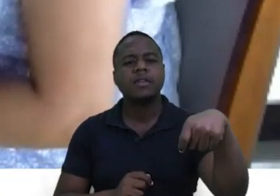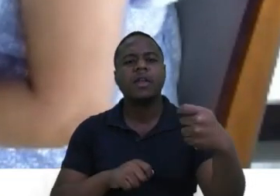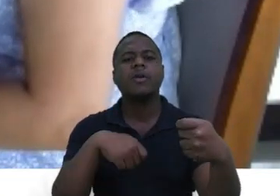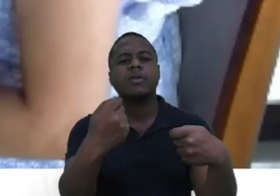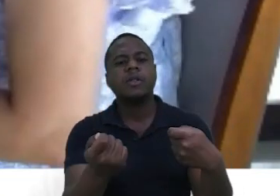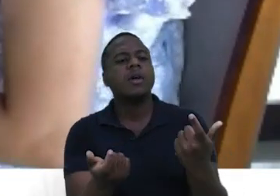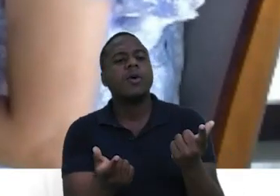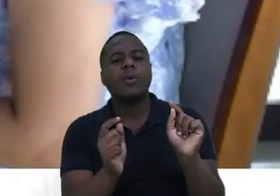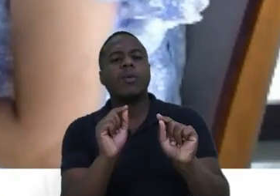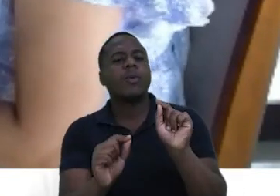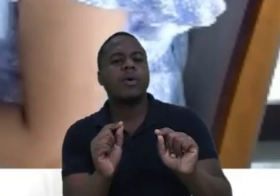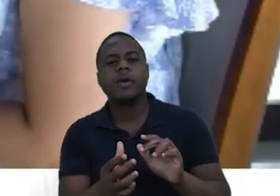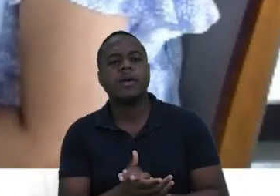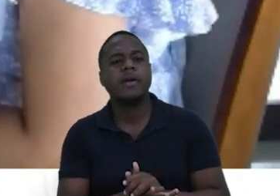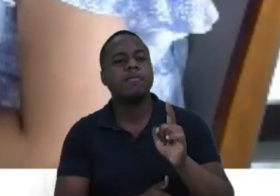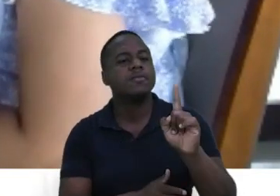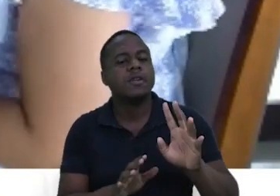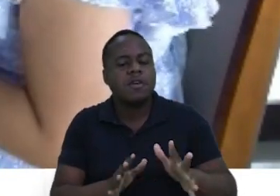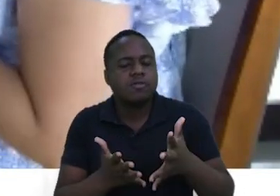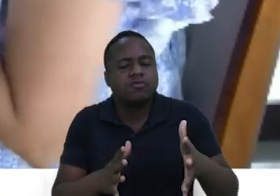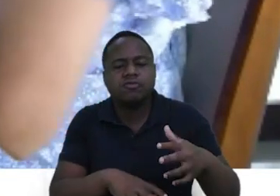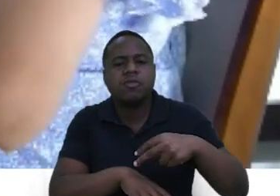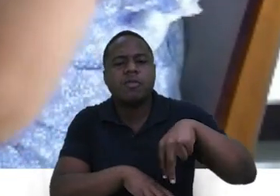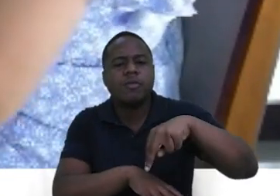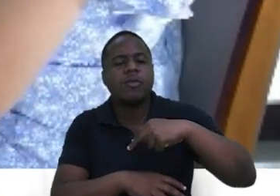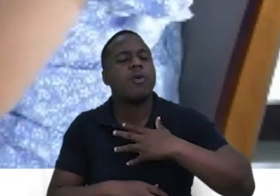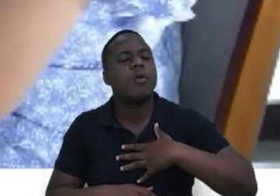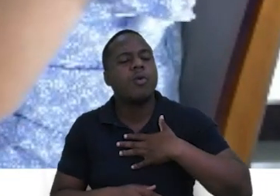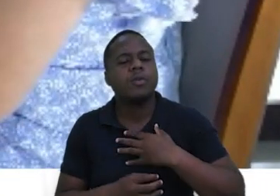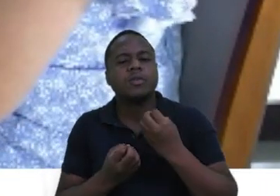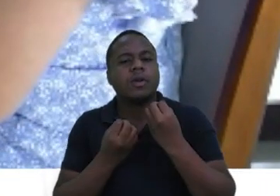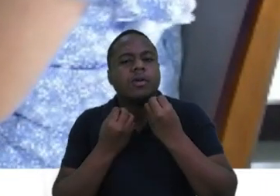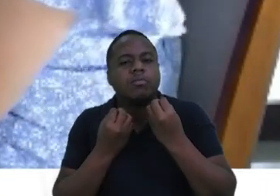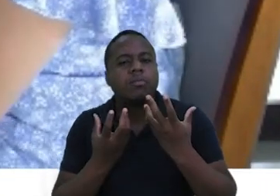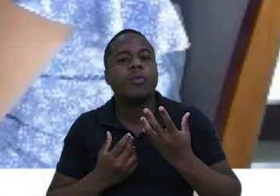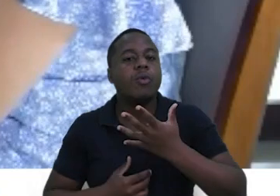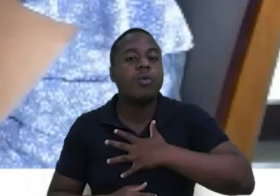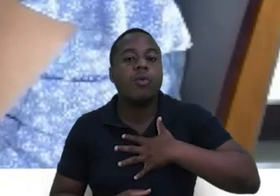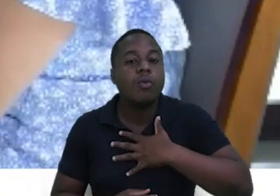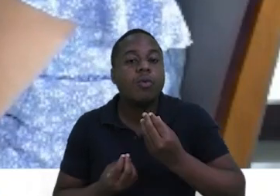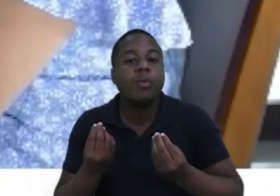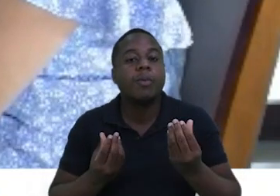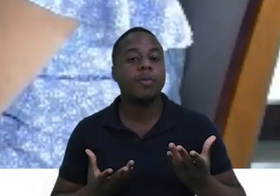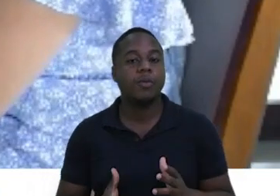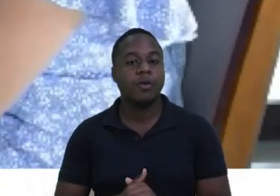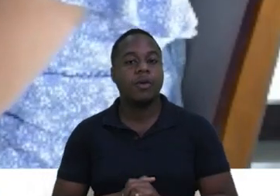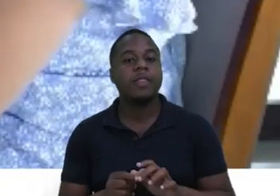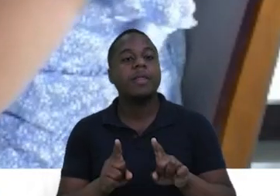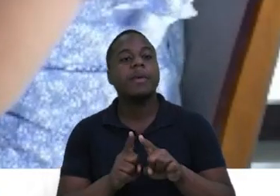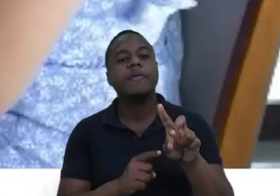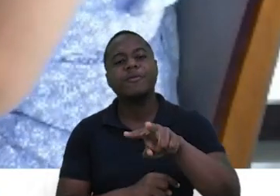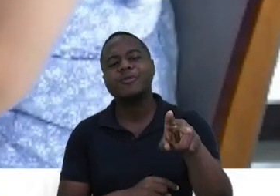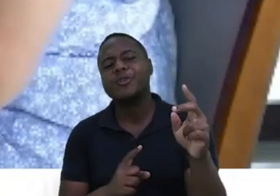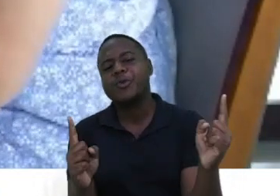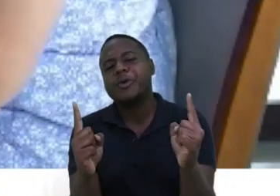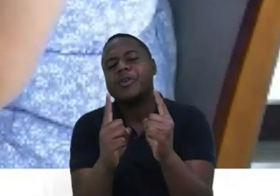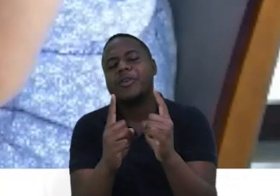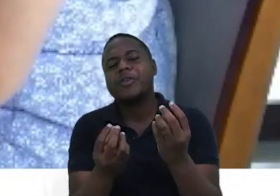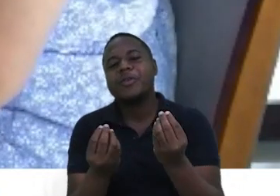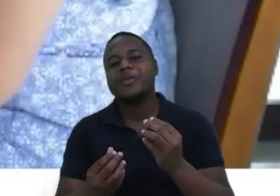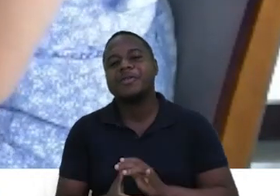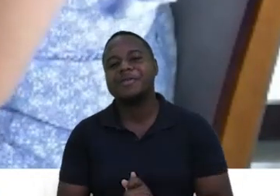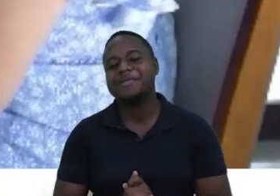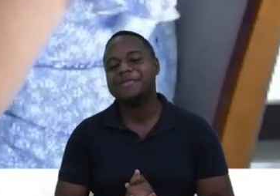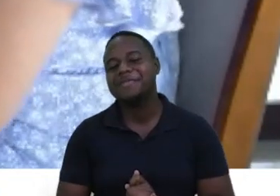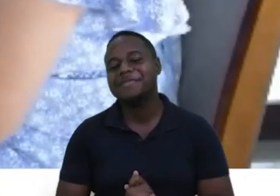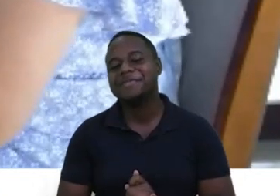Milena, como o forró encontrou vocês e como vocês se encontraram. E que encontro, né? Nossa, eu já vou deixar aqui um